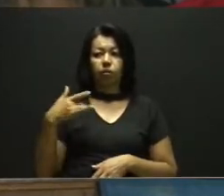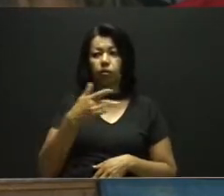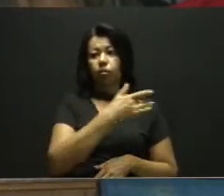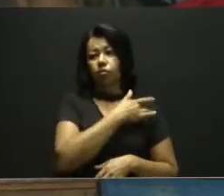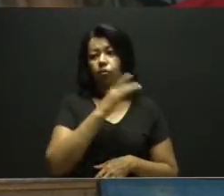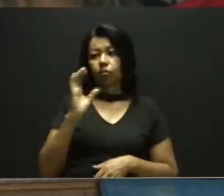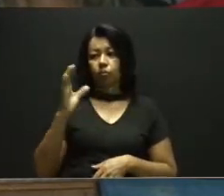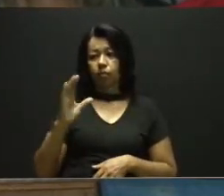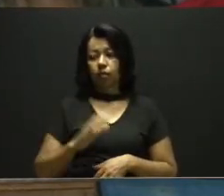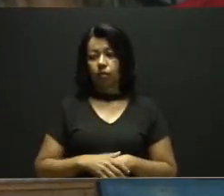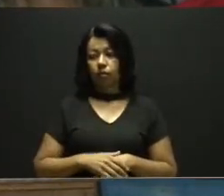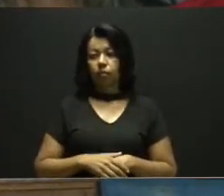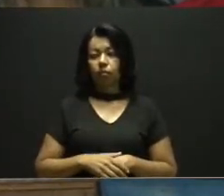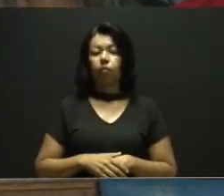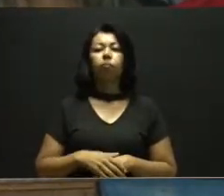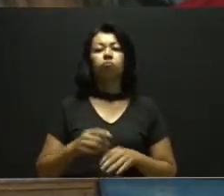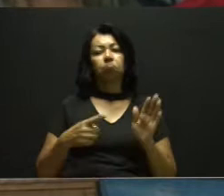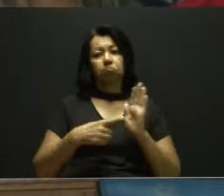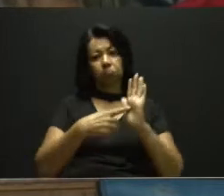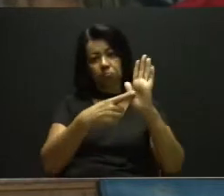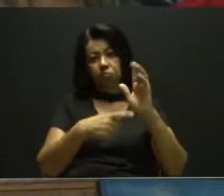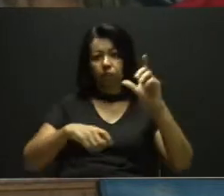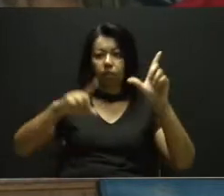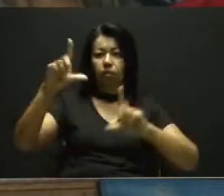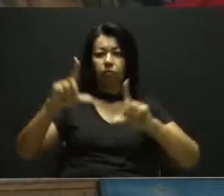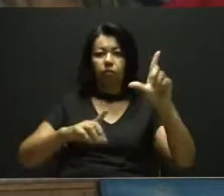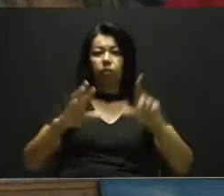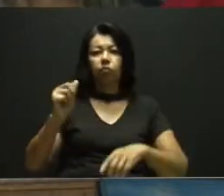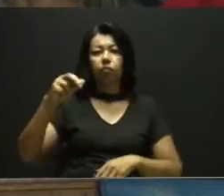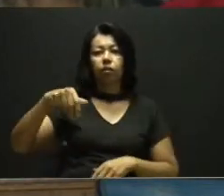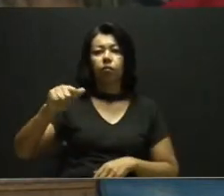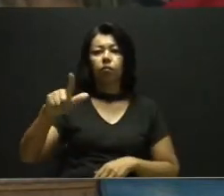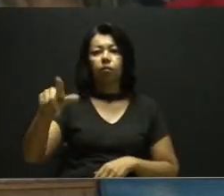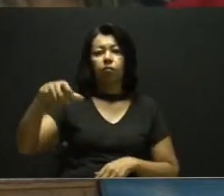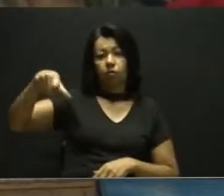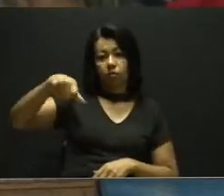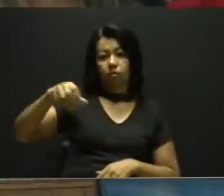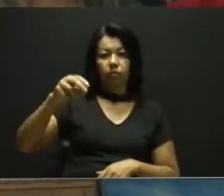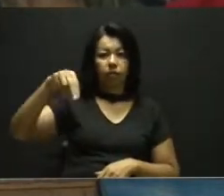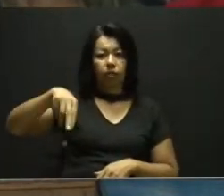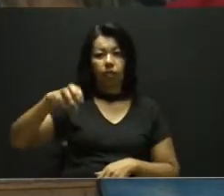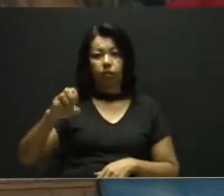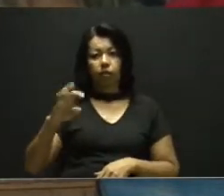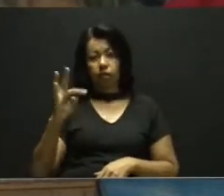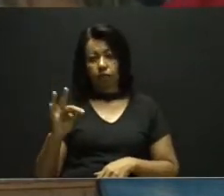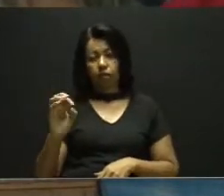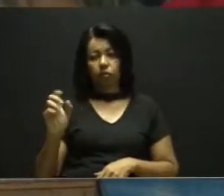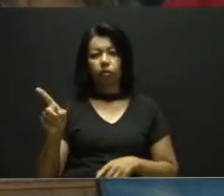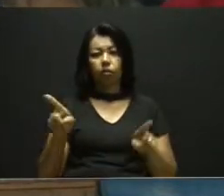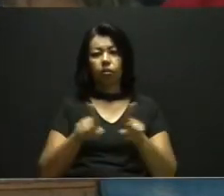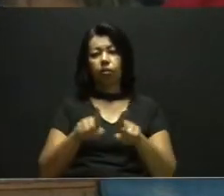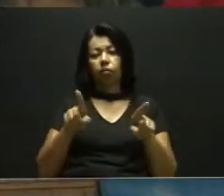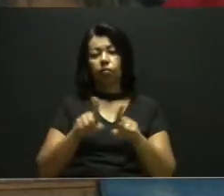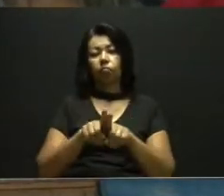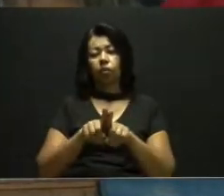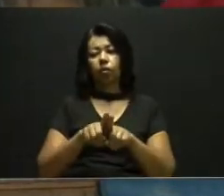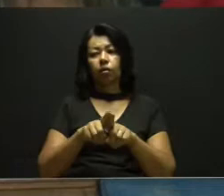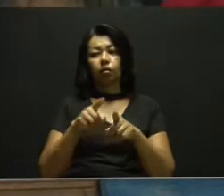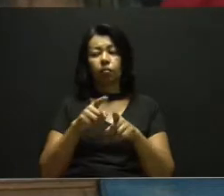solene é transmitido pela tv câmera cubatão no canal 9 da net e pelas redes sociais do poder legislativo